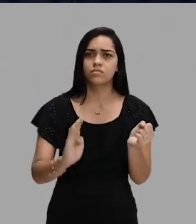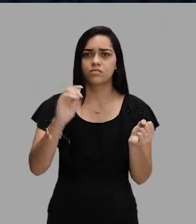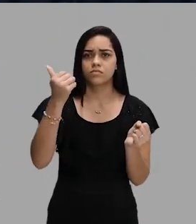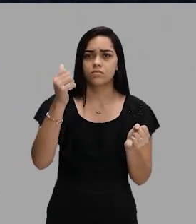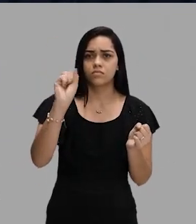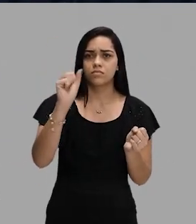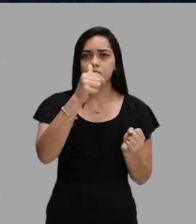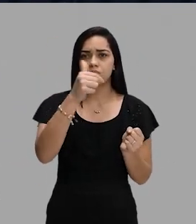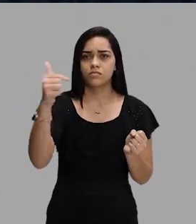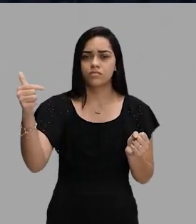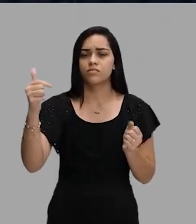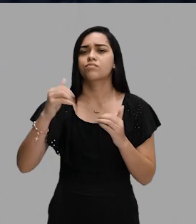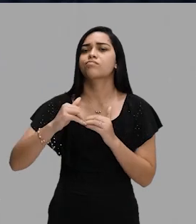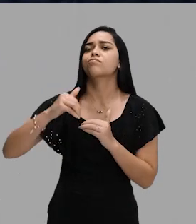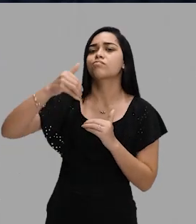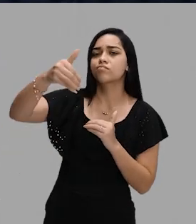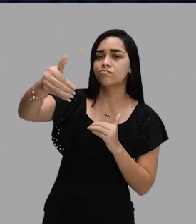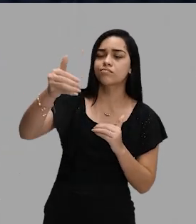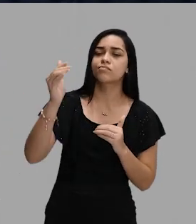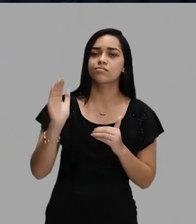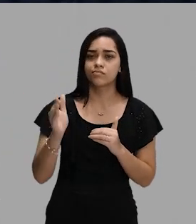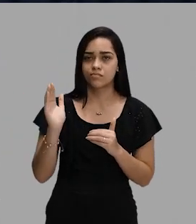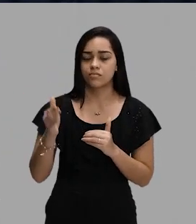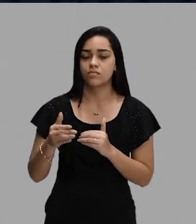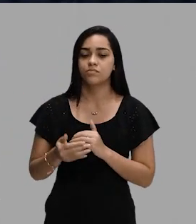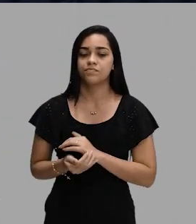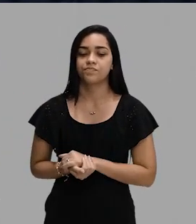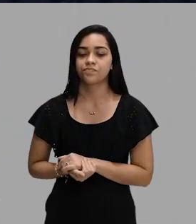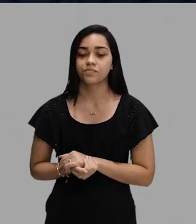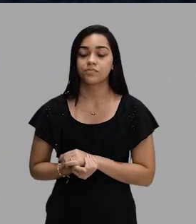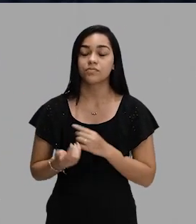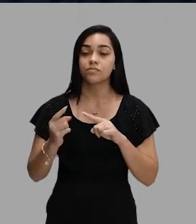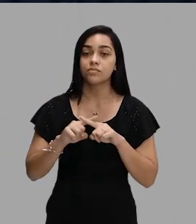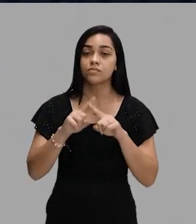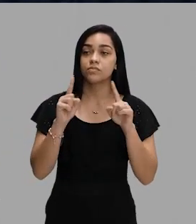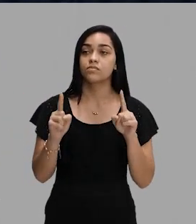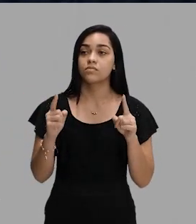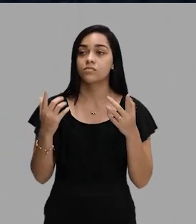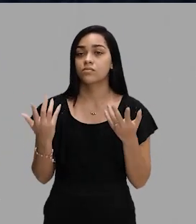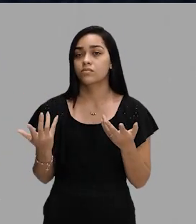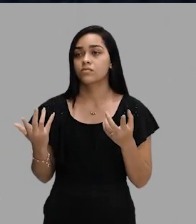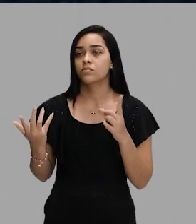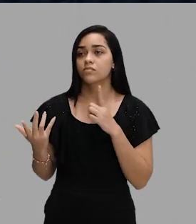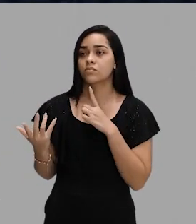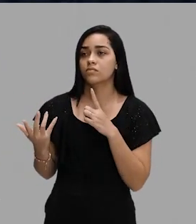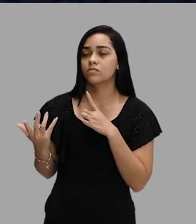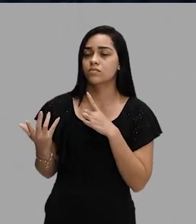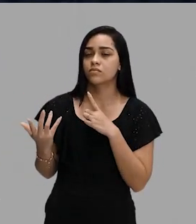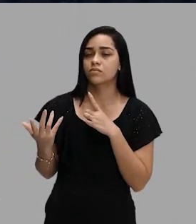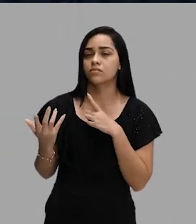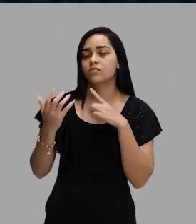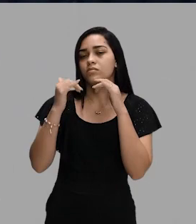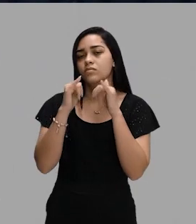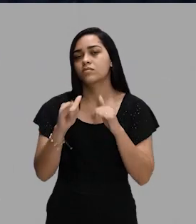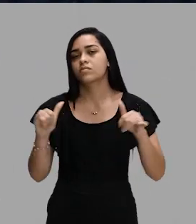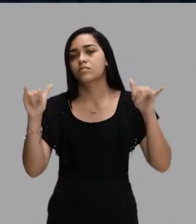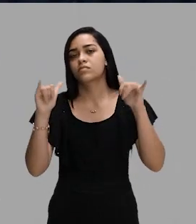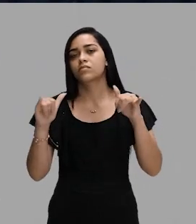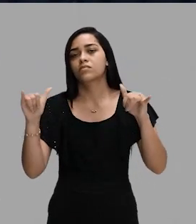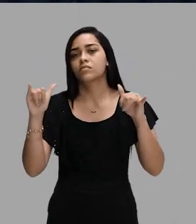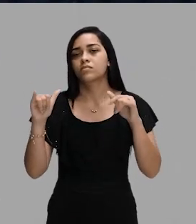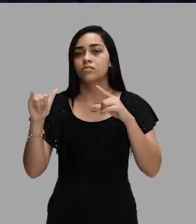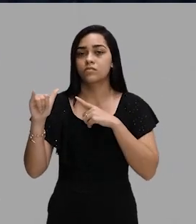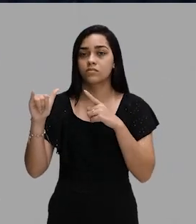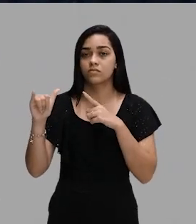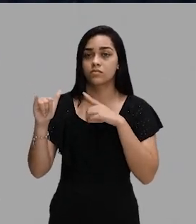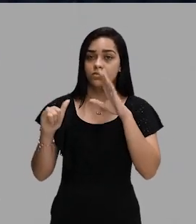gente já está bem distante dessa época de descobrimento, mas essas referências aí,